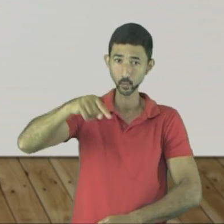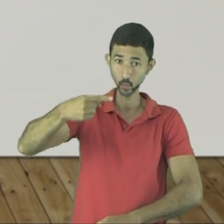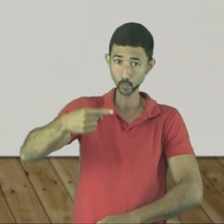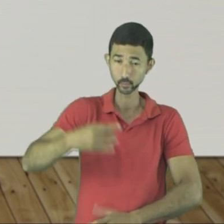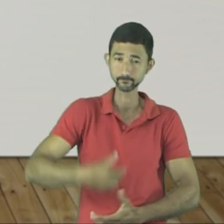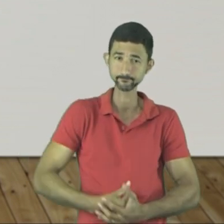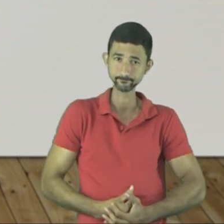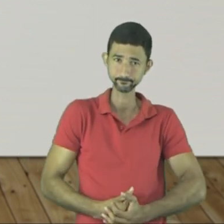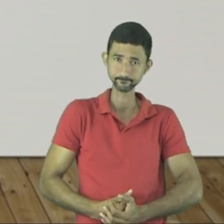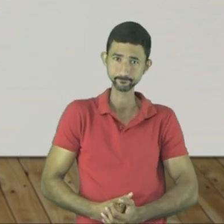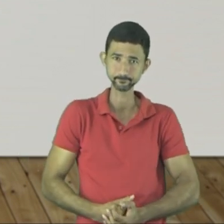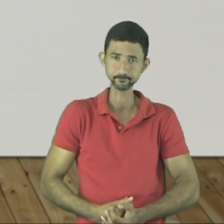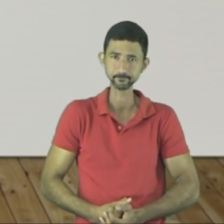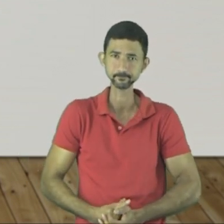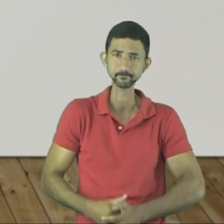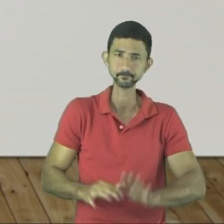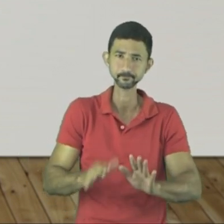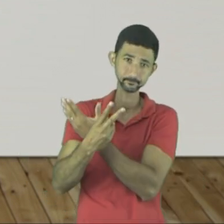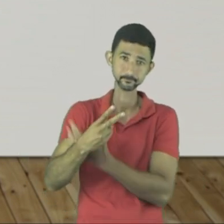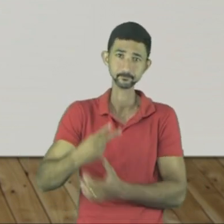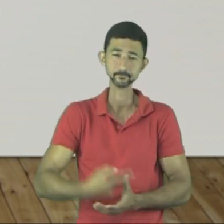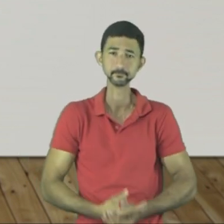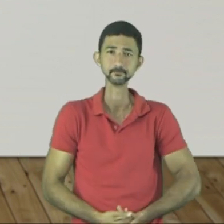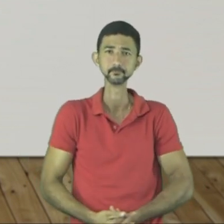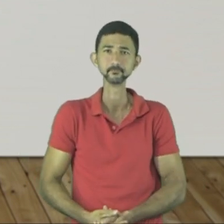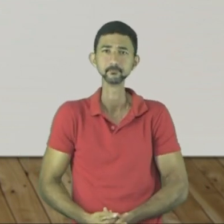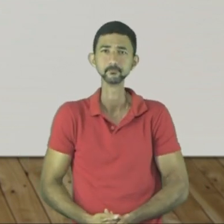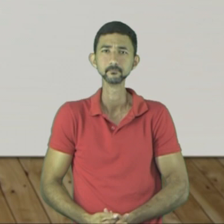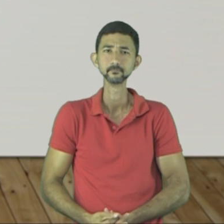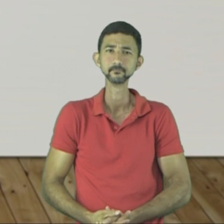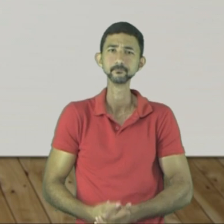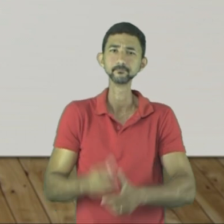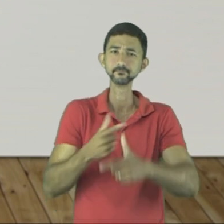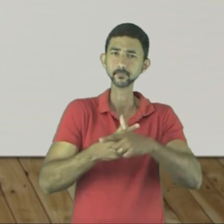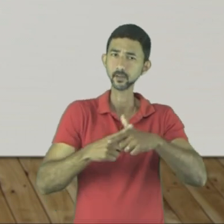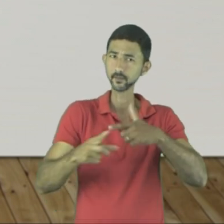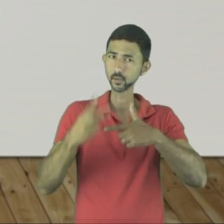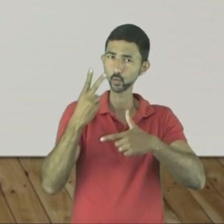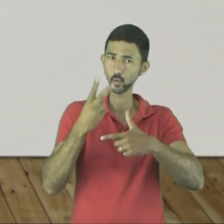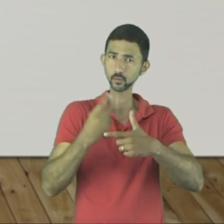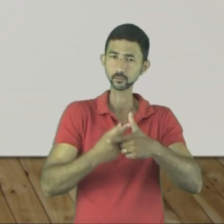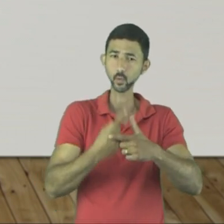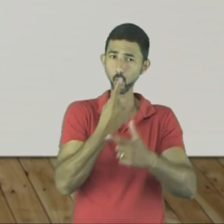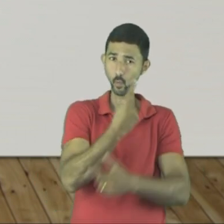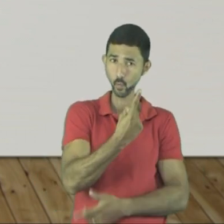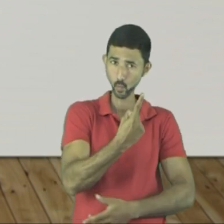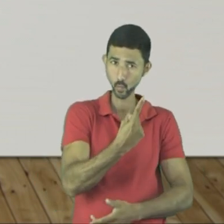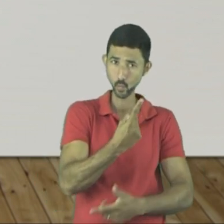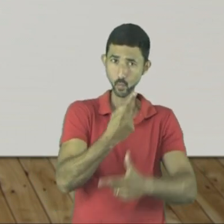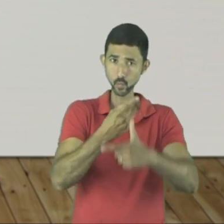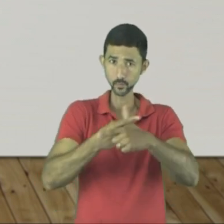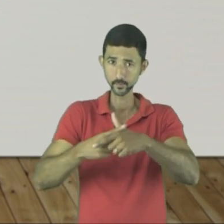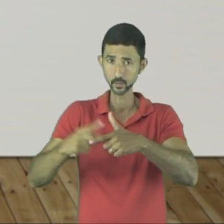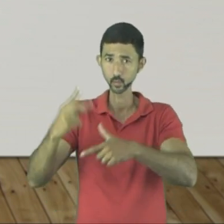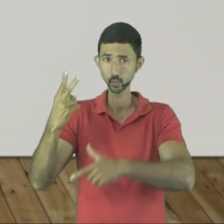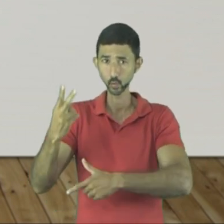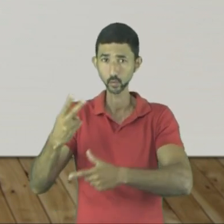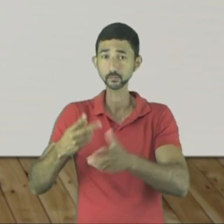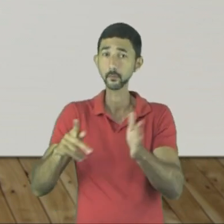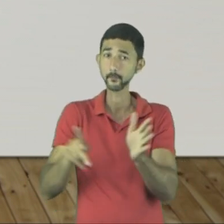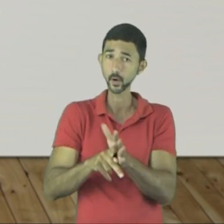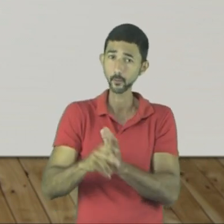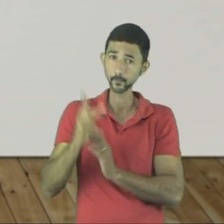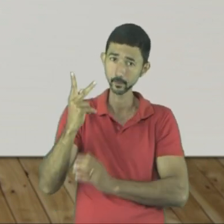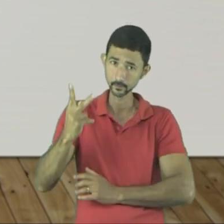número é composto. E aí, por exemplo, olha o 2. Tem apenas 2 divisores, que é o 1 e ele próprio. Então